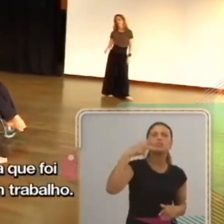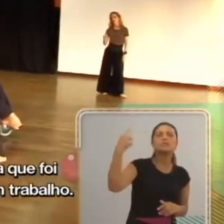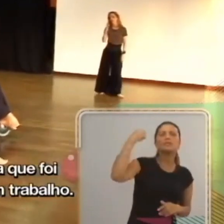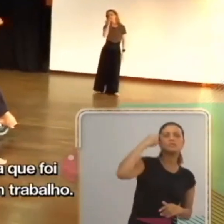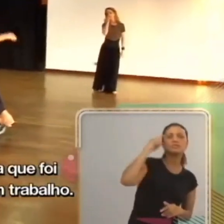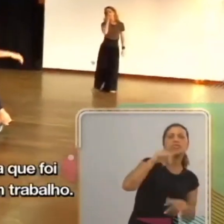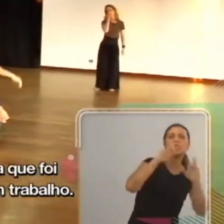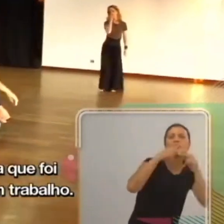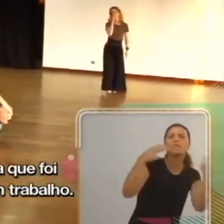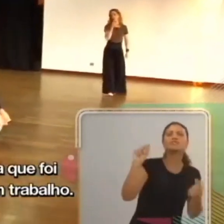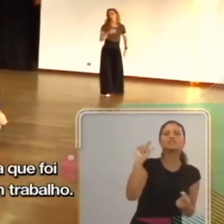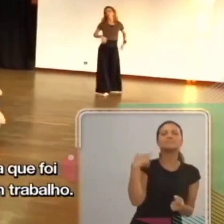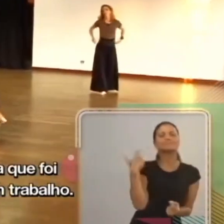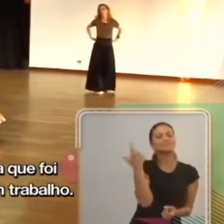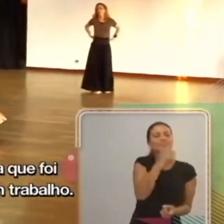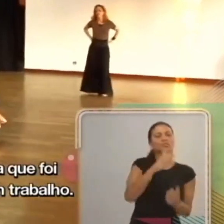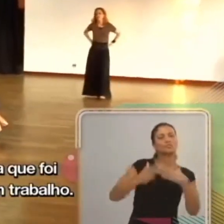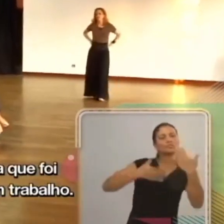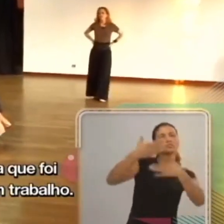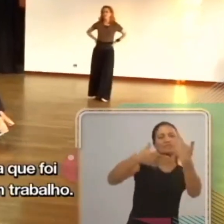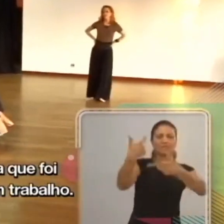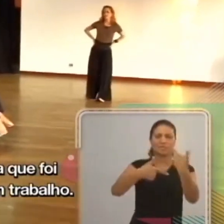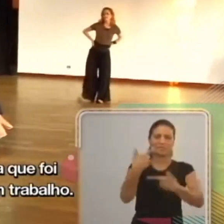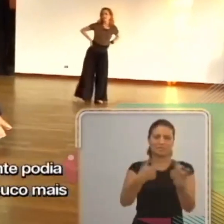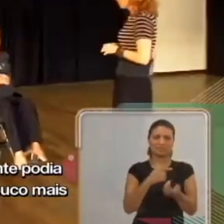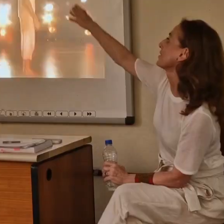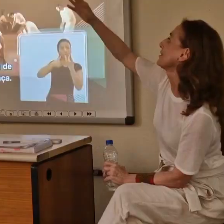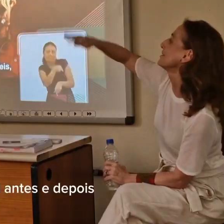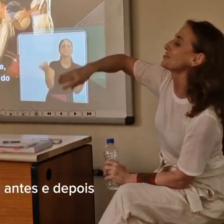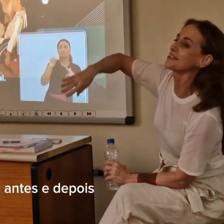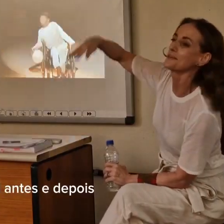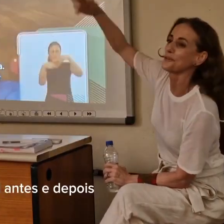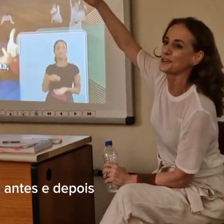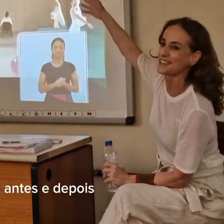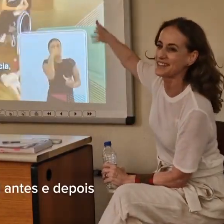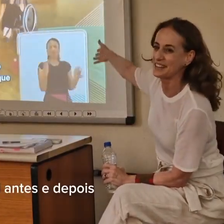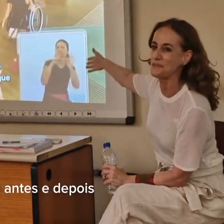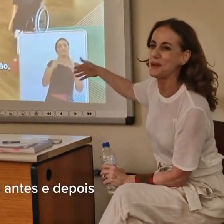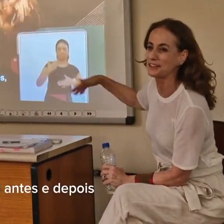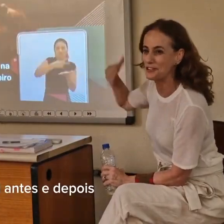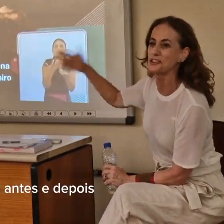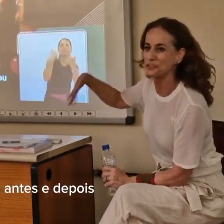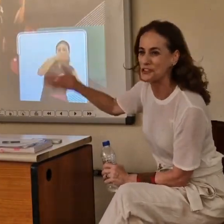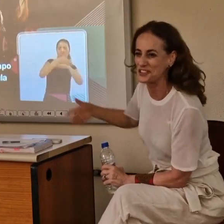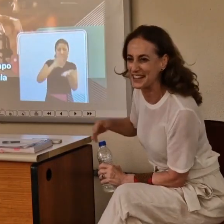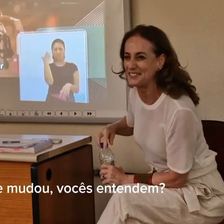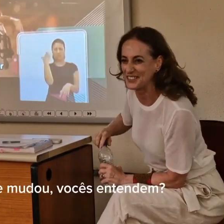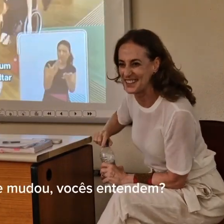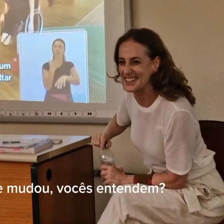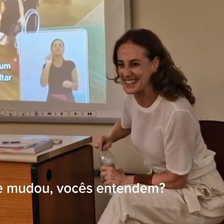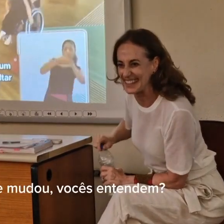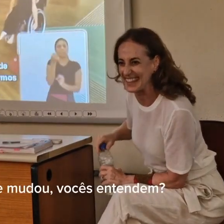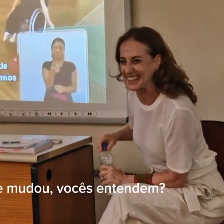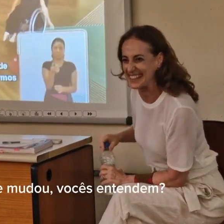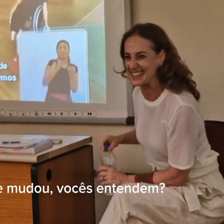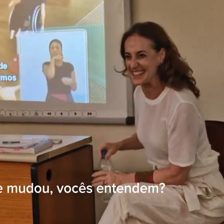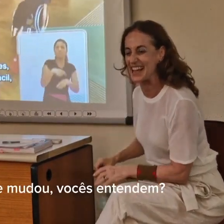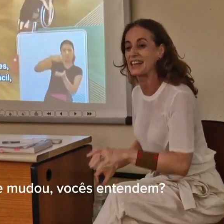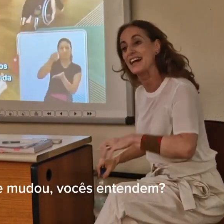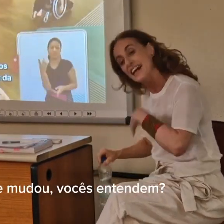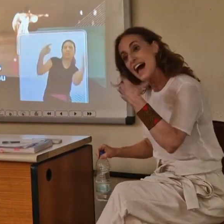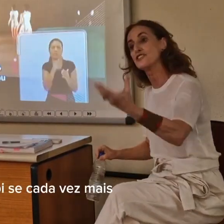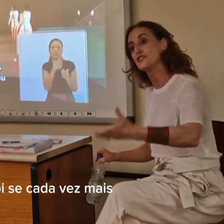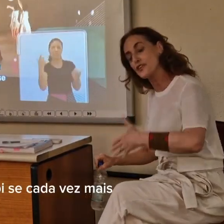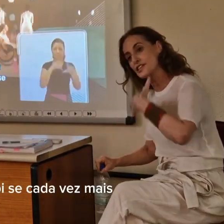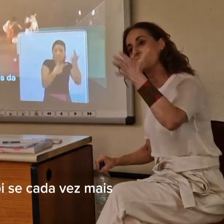foi uma coisa que foi consequência de um trabalho. Foi antes, depois, até o discurso bem mudou essas ideias.